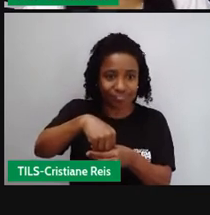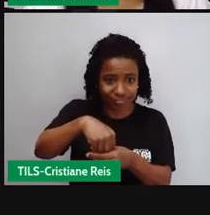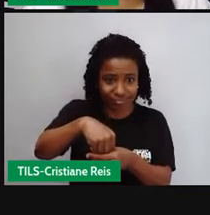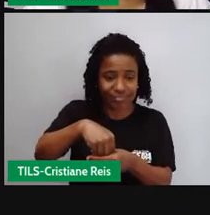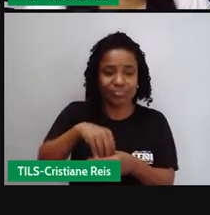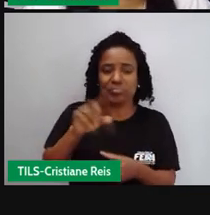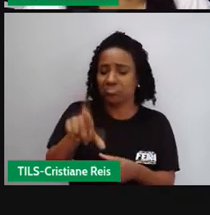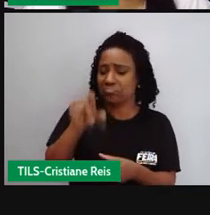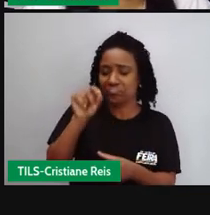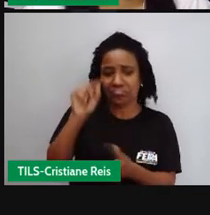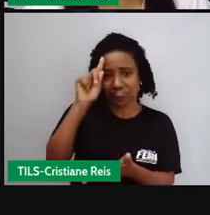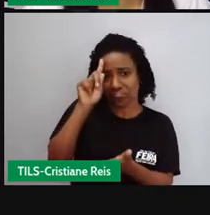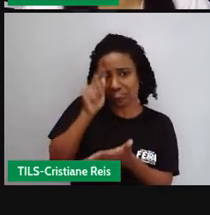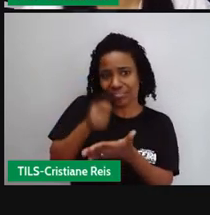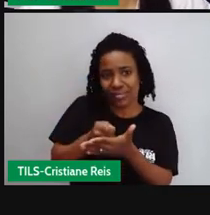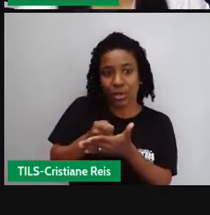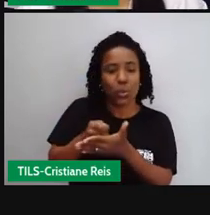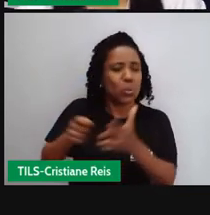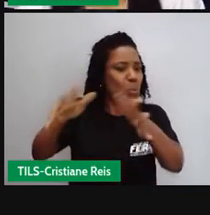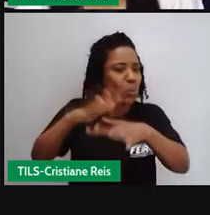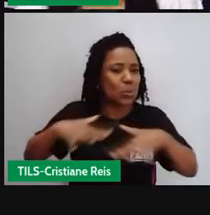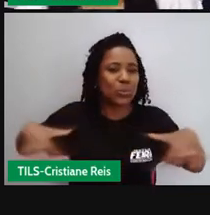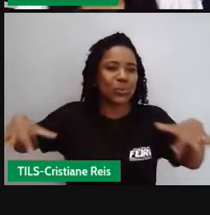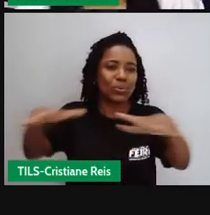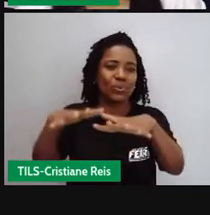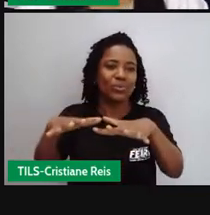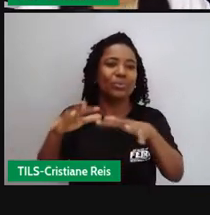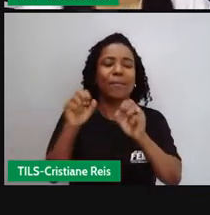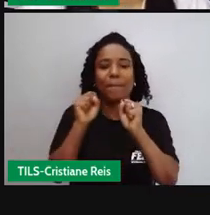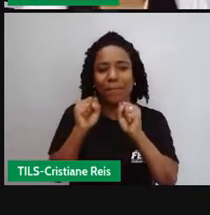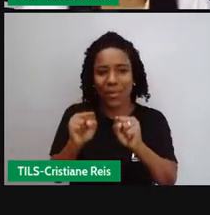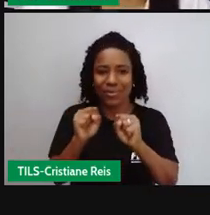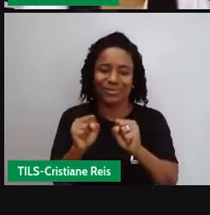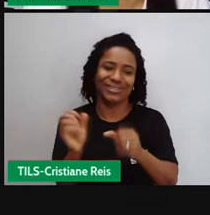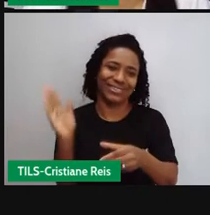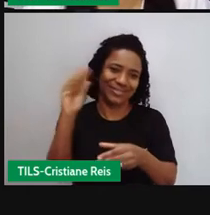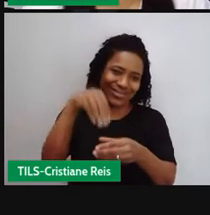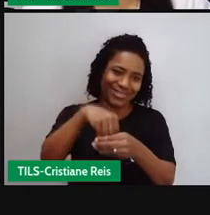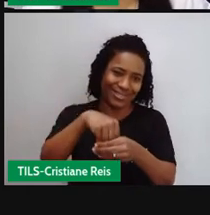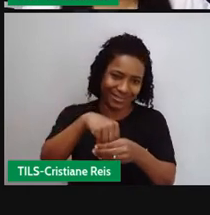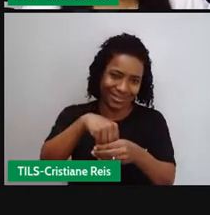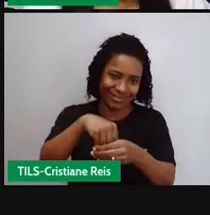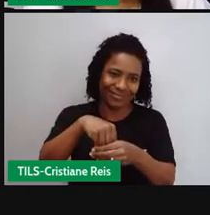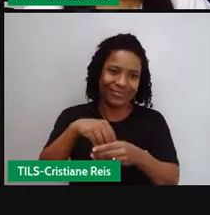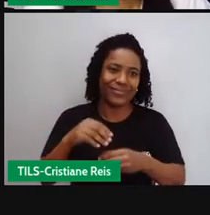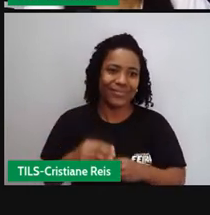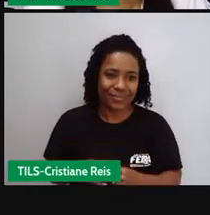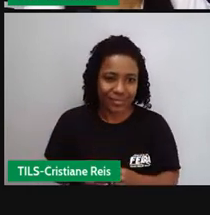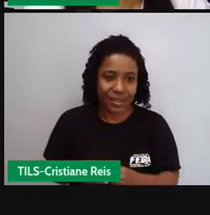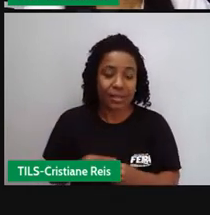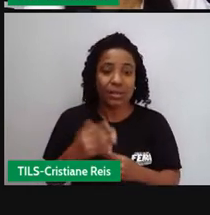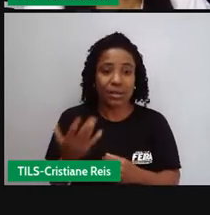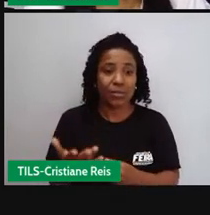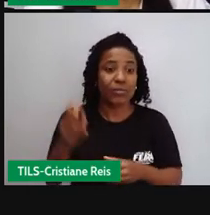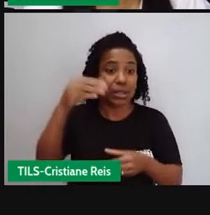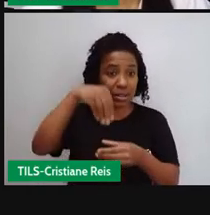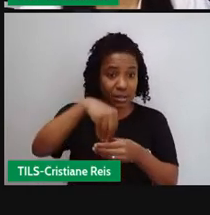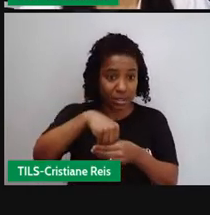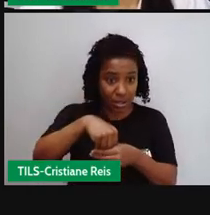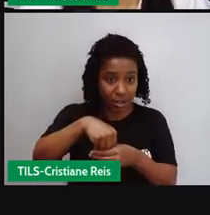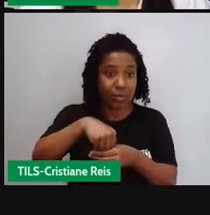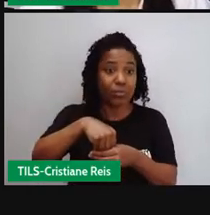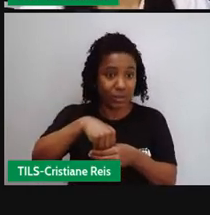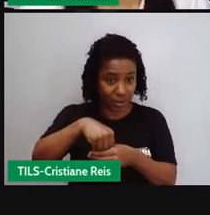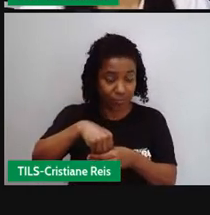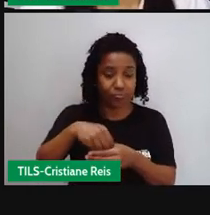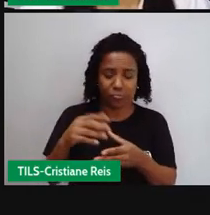precisam participar. E quando a gente fala em eleição, em voto, em sufrágio, a gente precisa lembrar